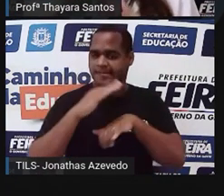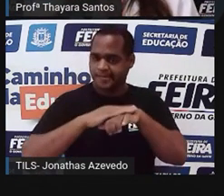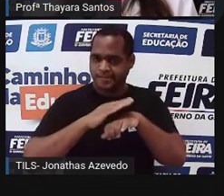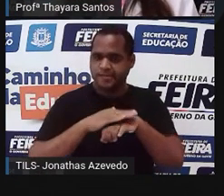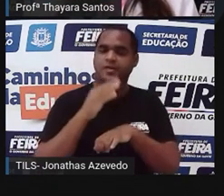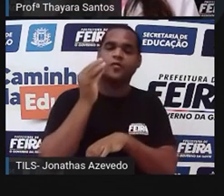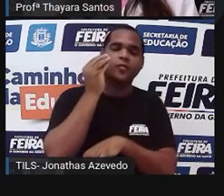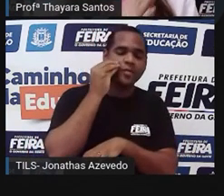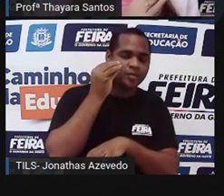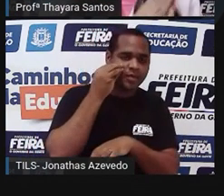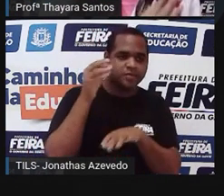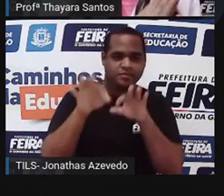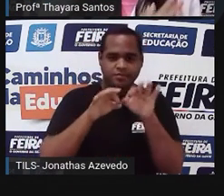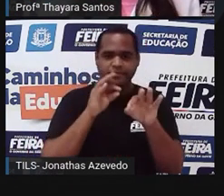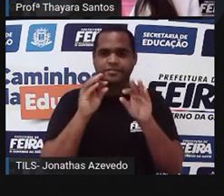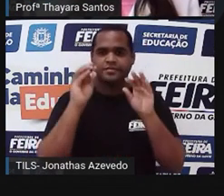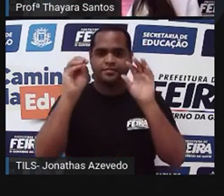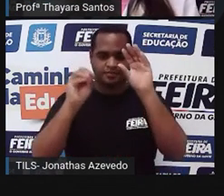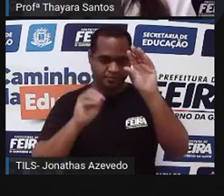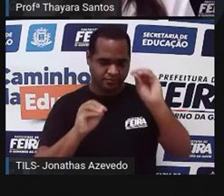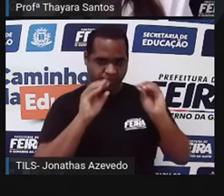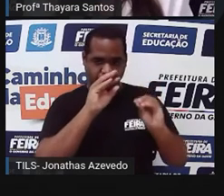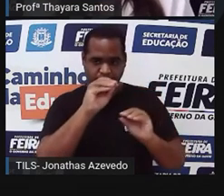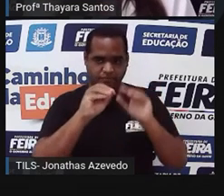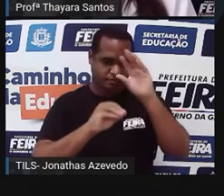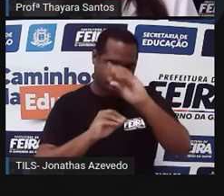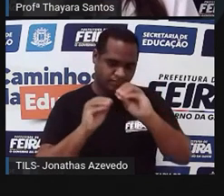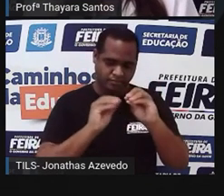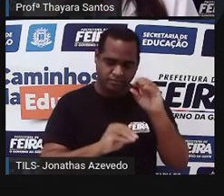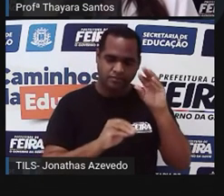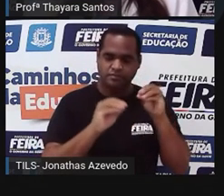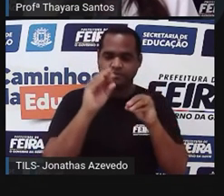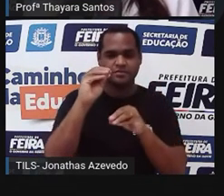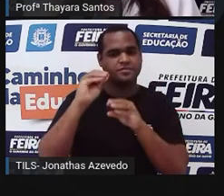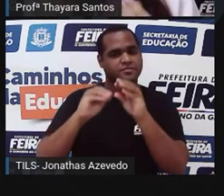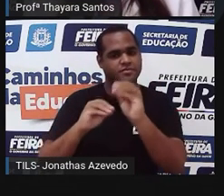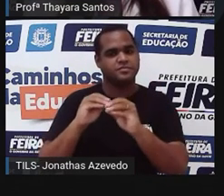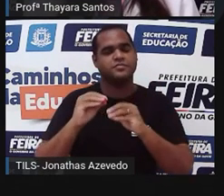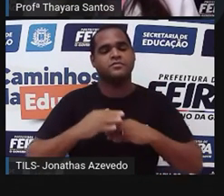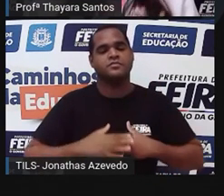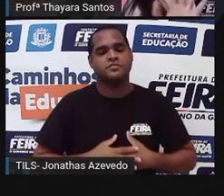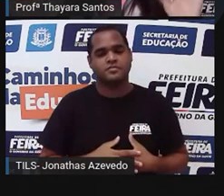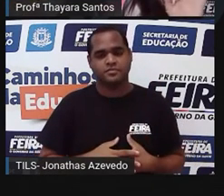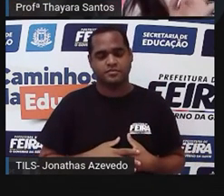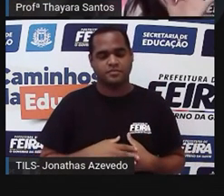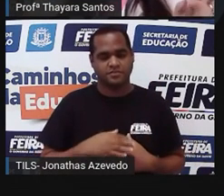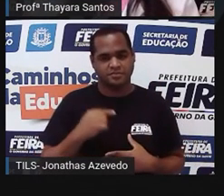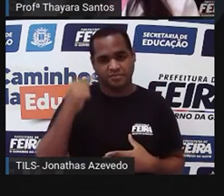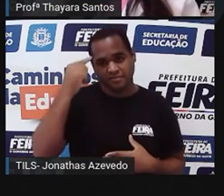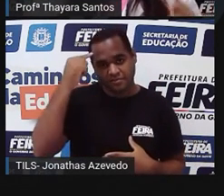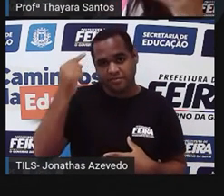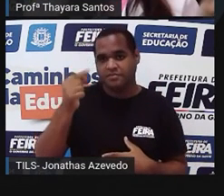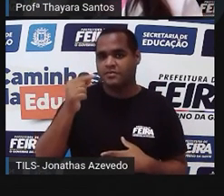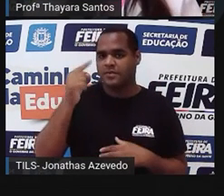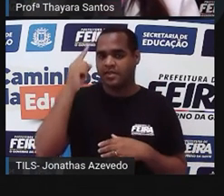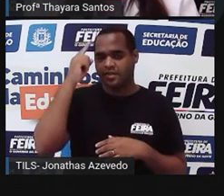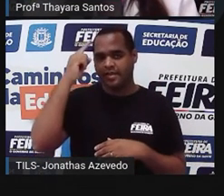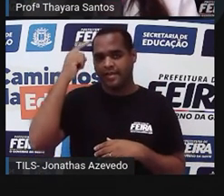tentar colocar cada serviço ecossistêmico na sua respectiva categoria. Por exemplo, meditação ao ar